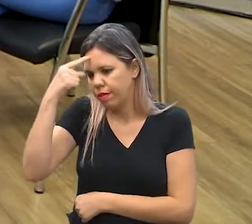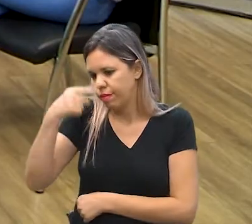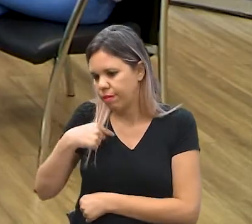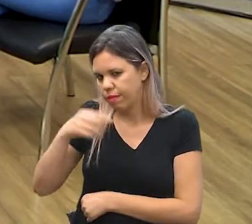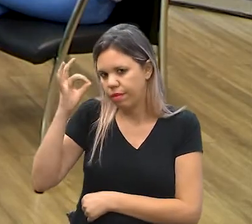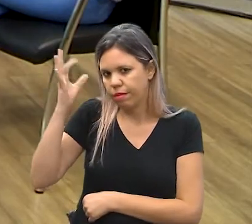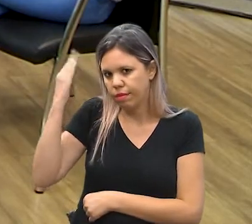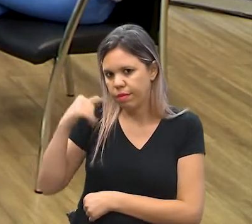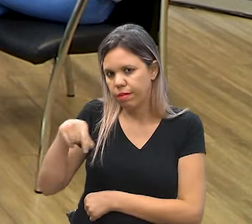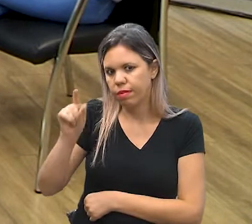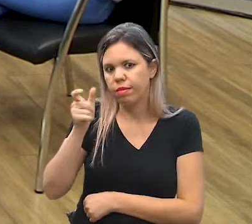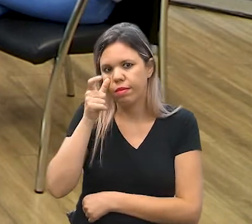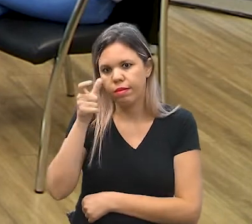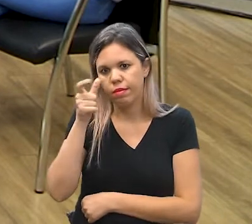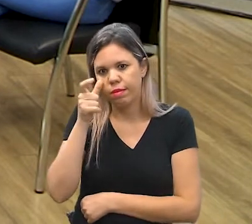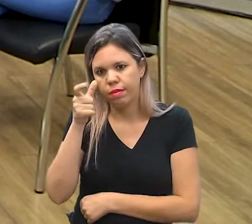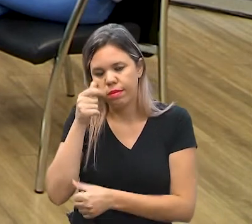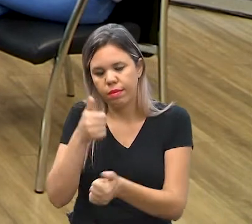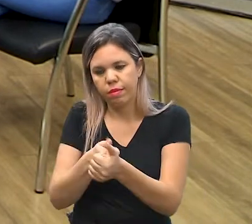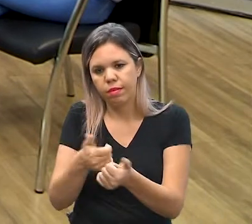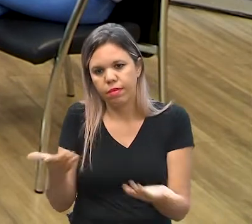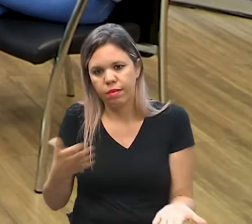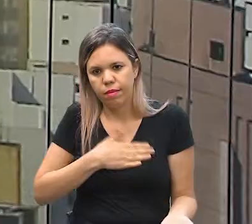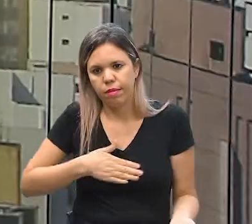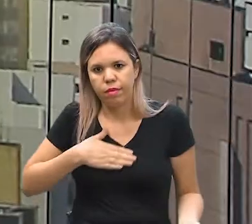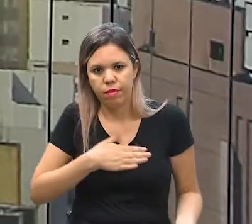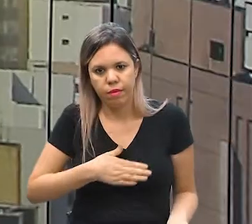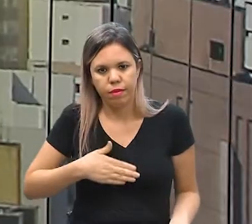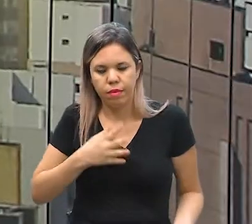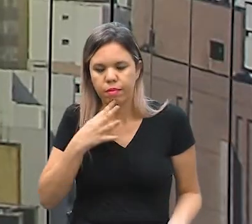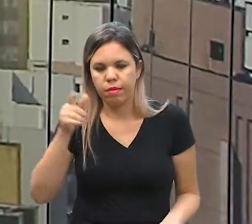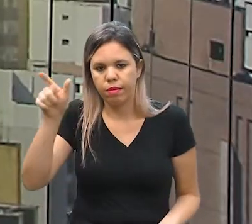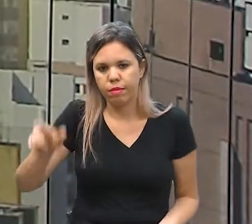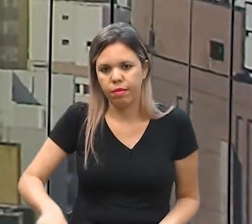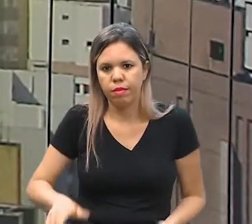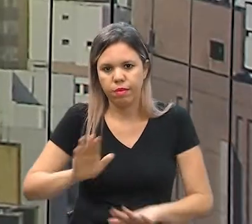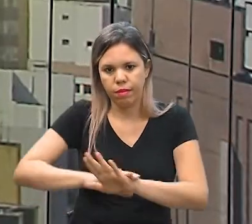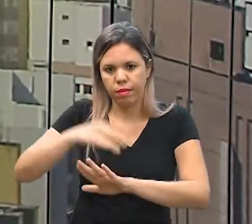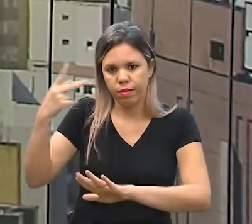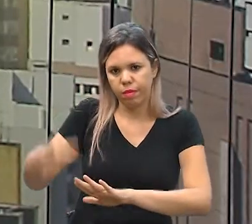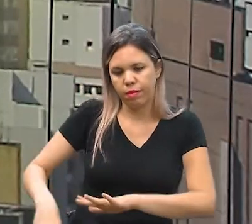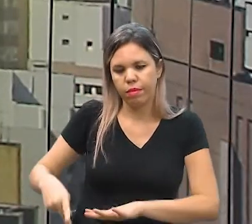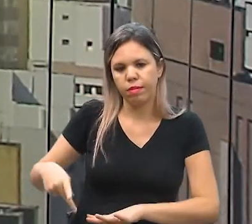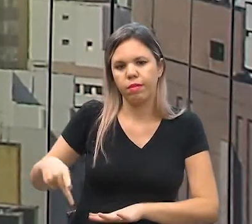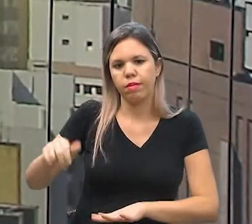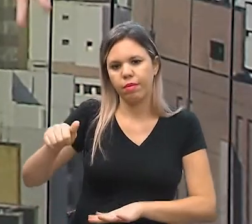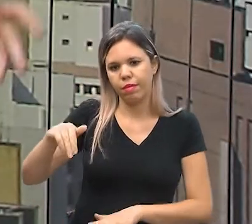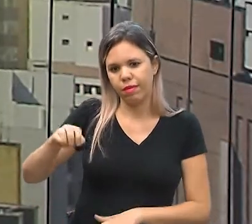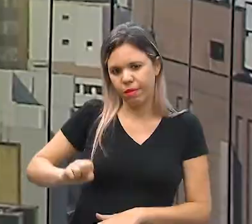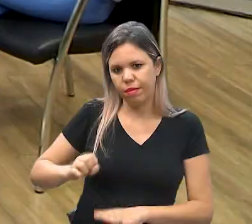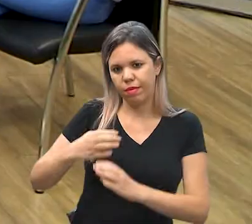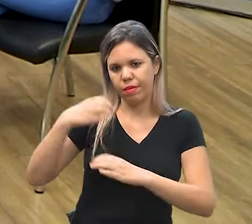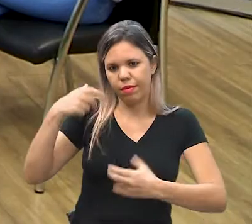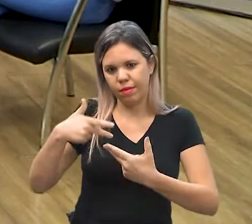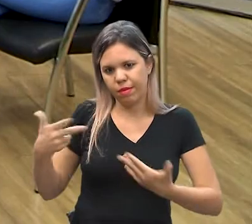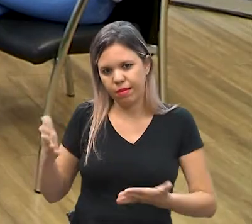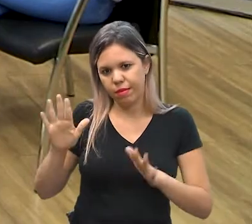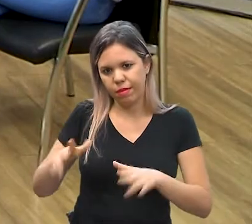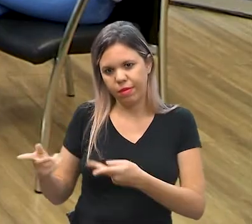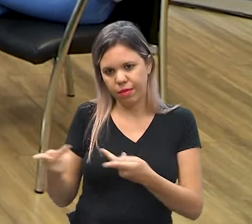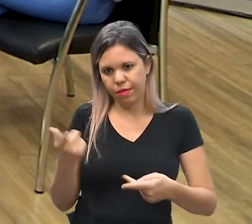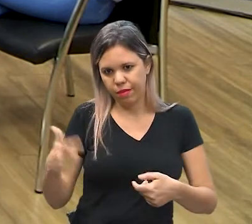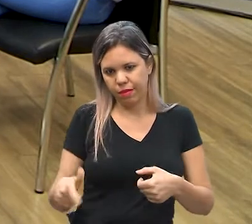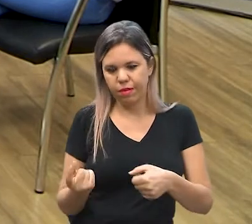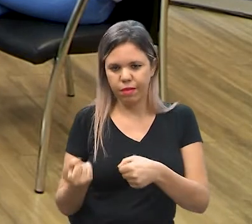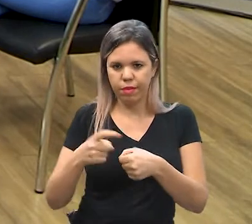Tenho certeza que quem está nos acompanhando gostou de conhecer esse outro lado do anime, da engenharia. E já fica o convite aqui